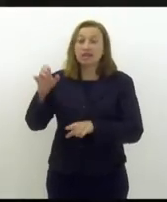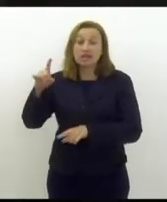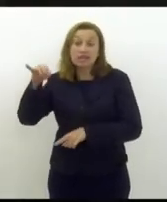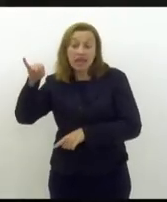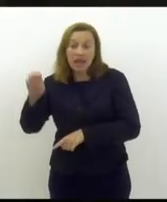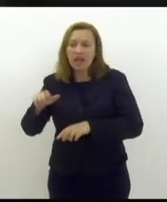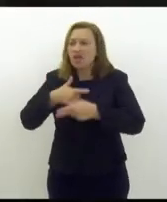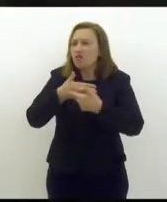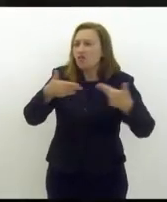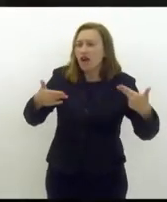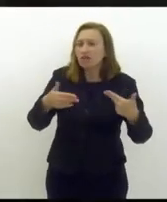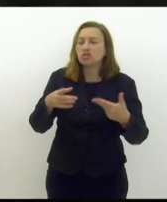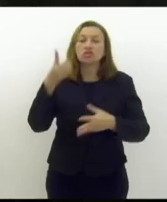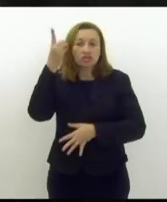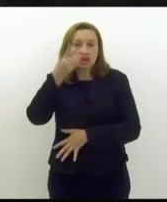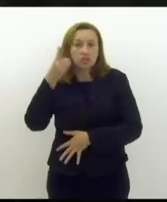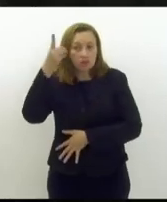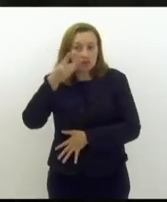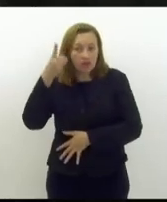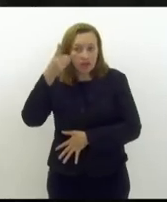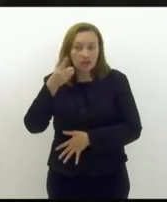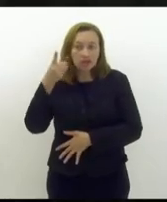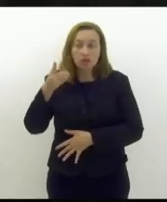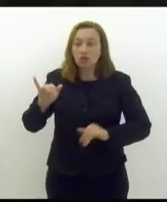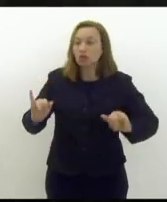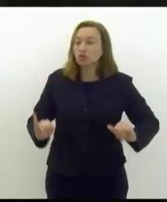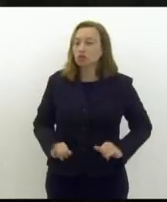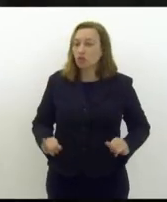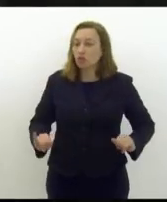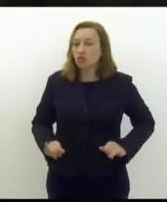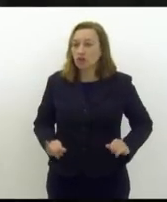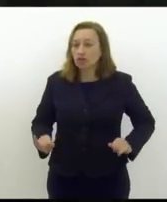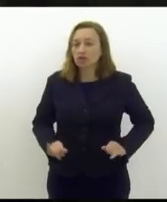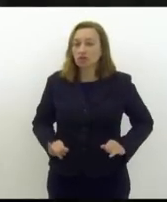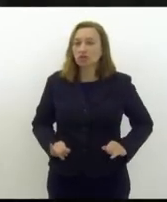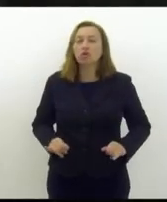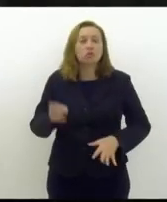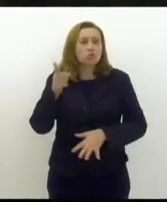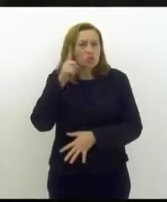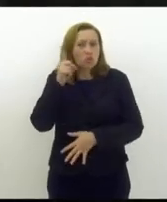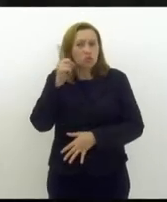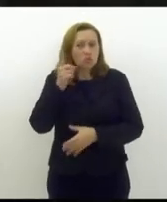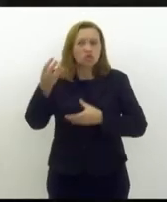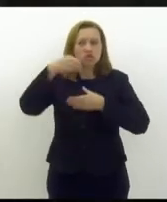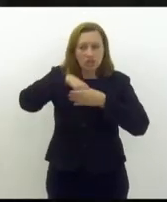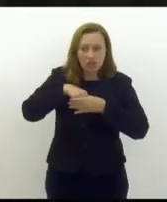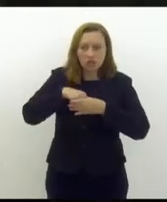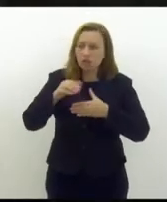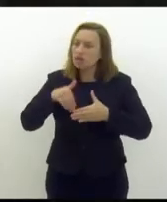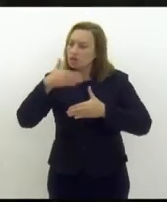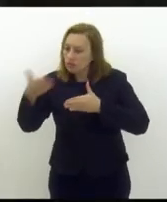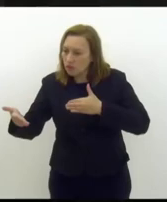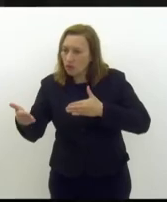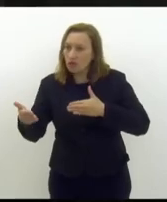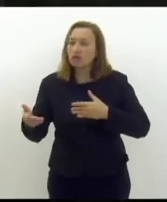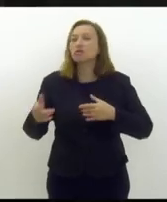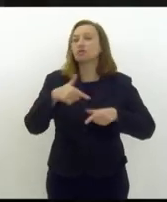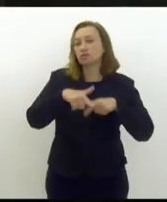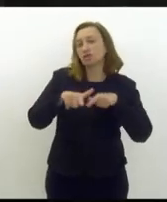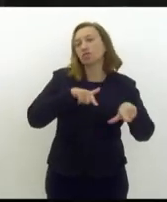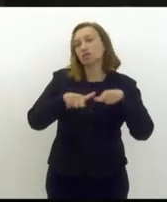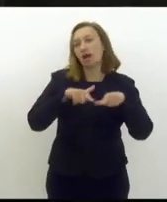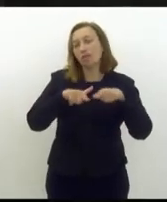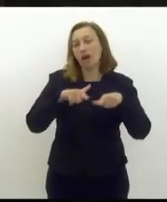enfim várias deputadas que estão sofrendo de oturnamente dentro e fora dos parlamentos